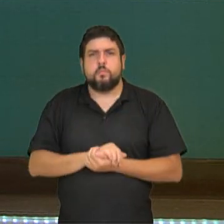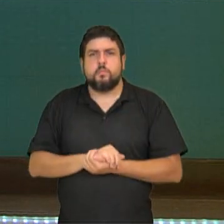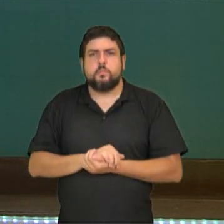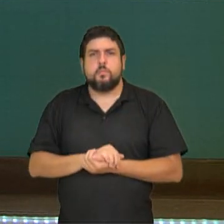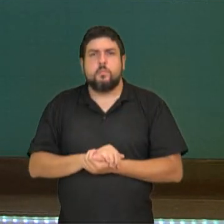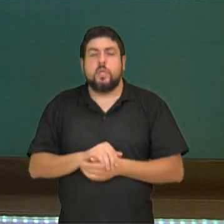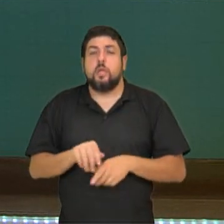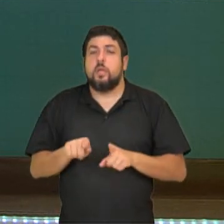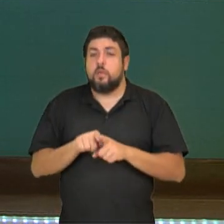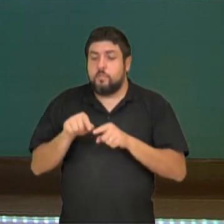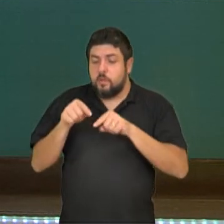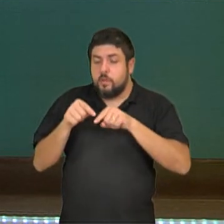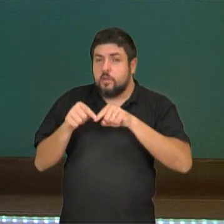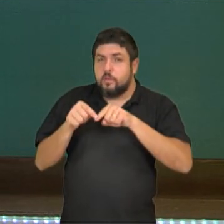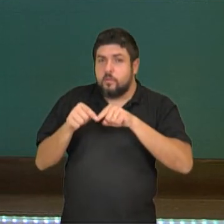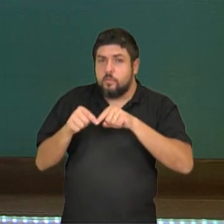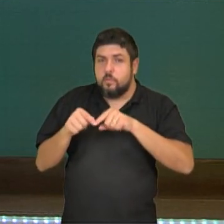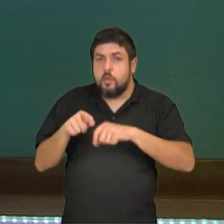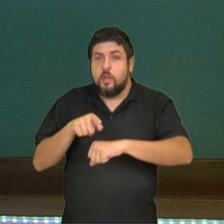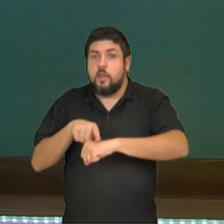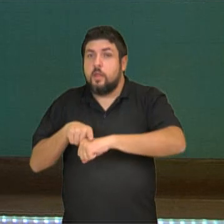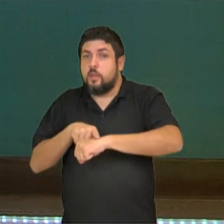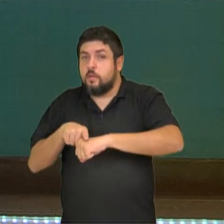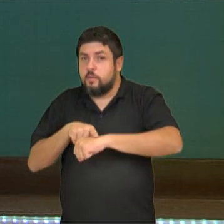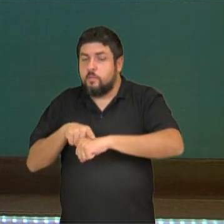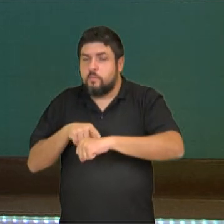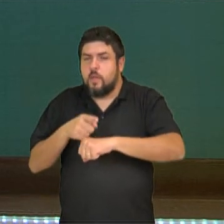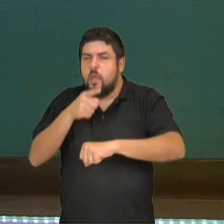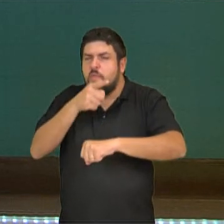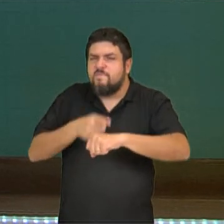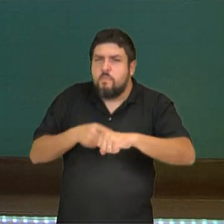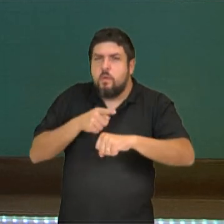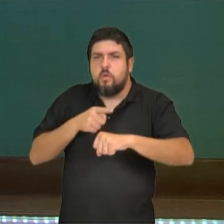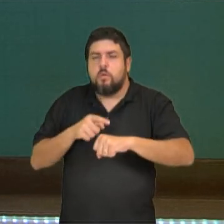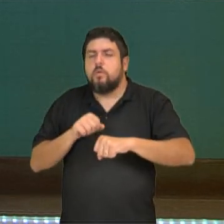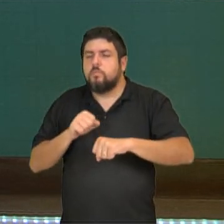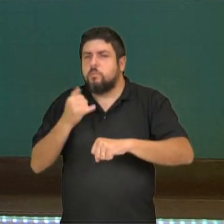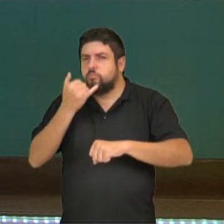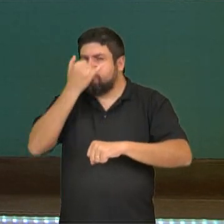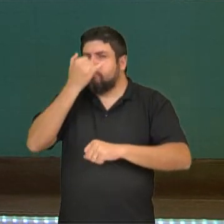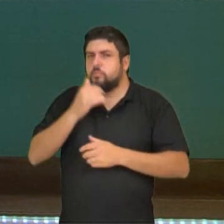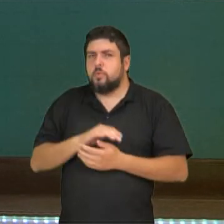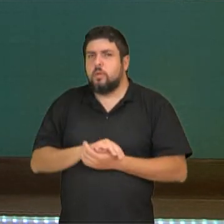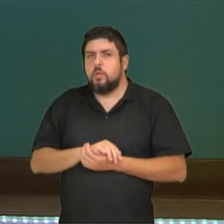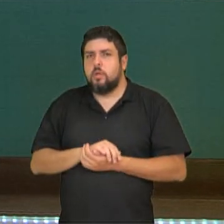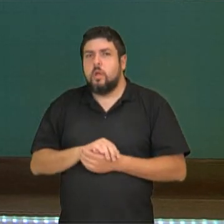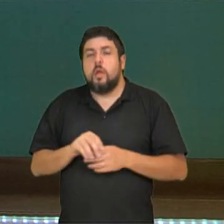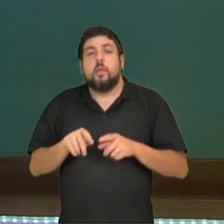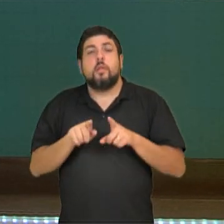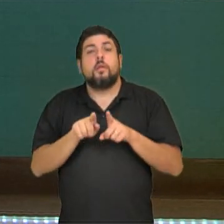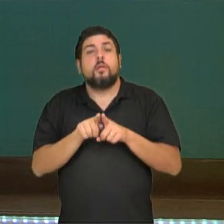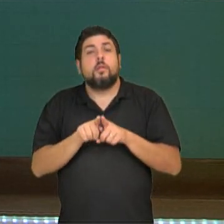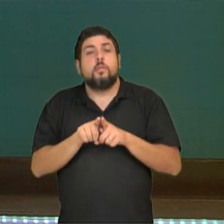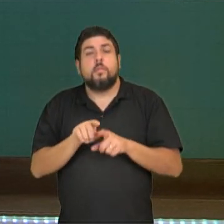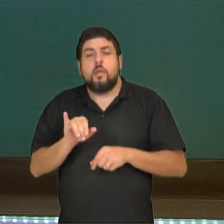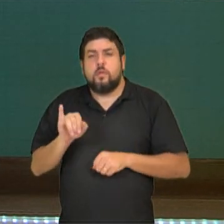nas unhas e na pele é uma porta de entrada para esses organismos, e quando a gente tem o nosso sistema